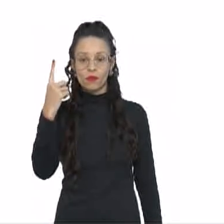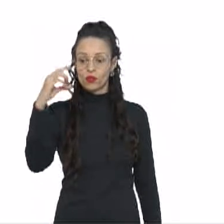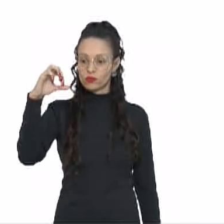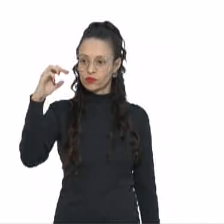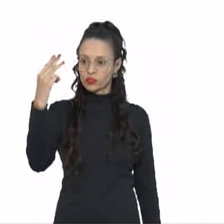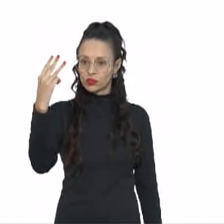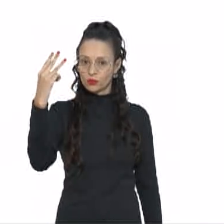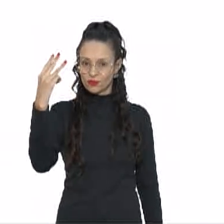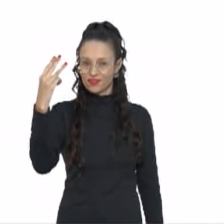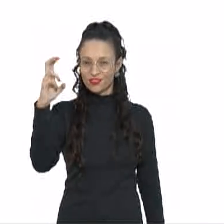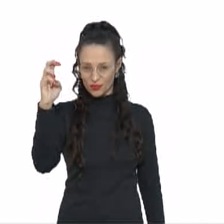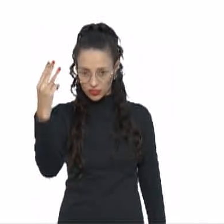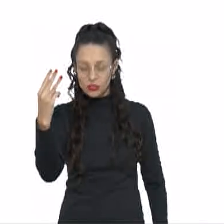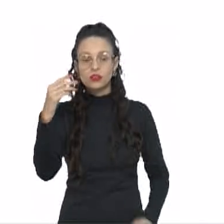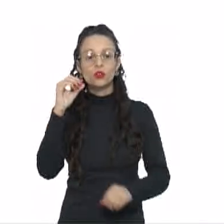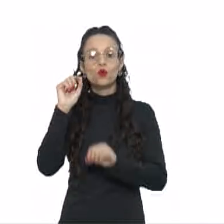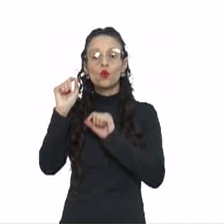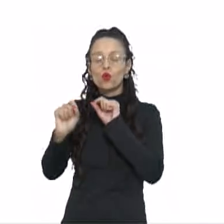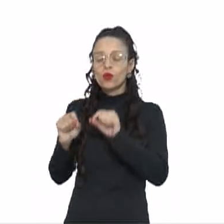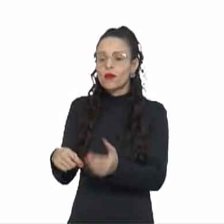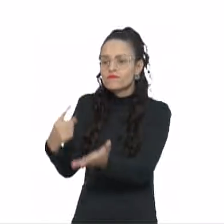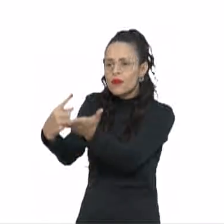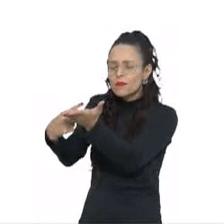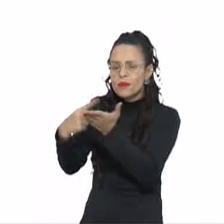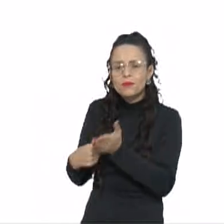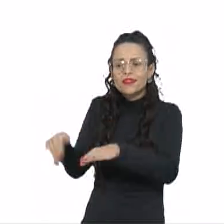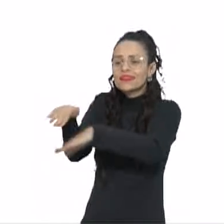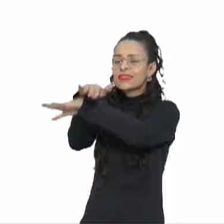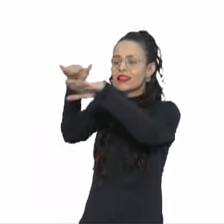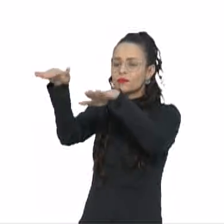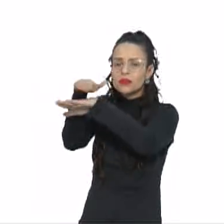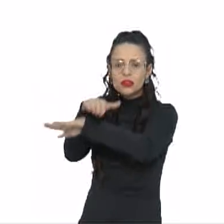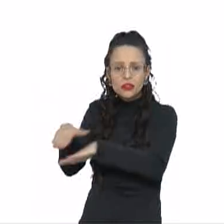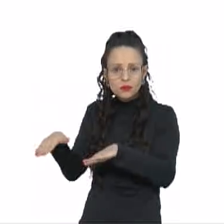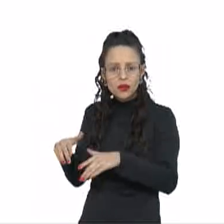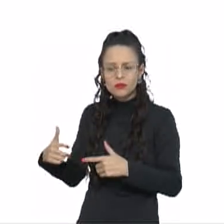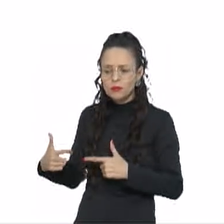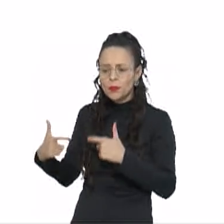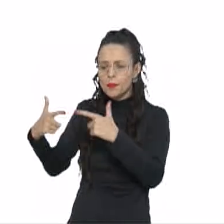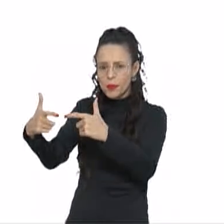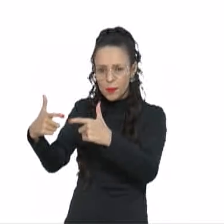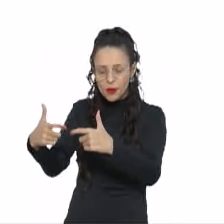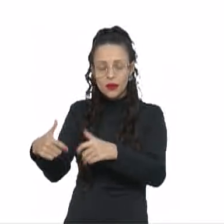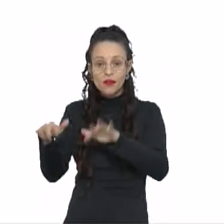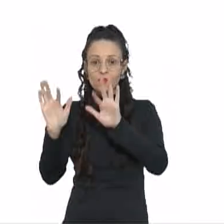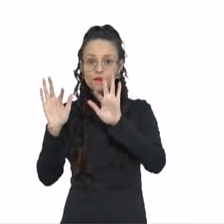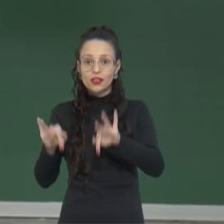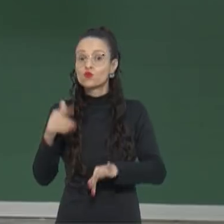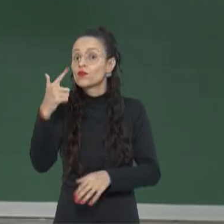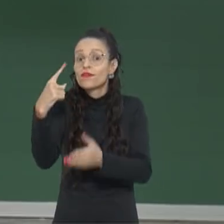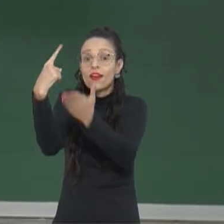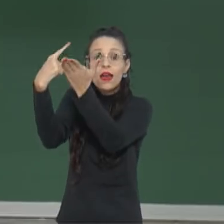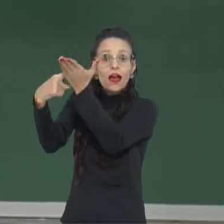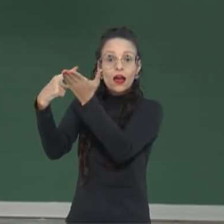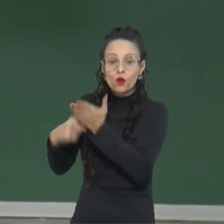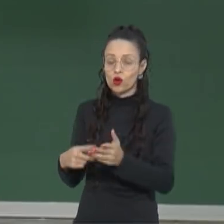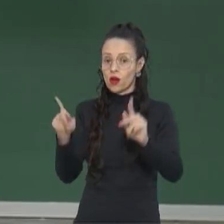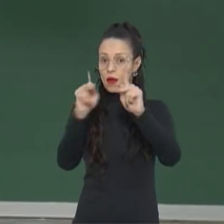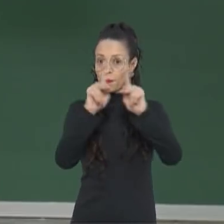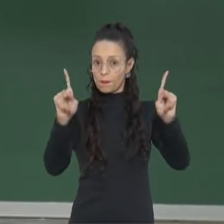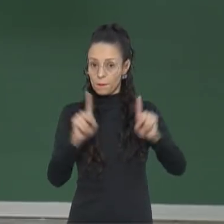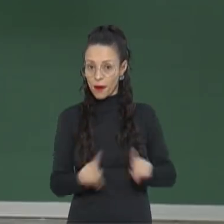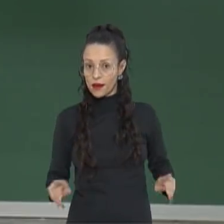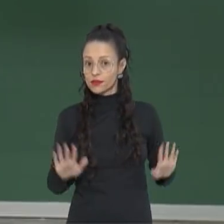foi negociado um cessar-fogo que pôs fim aos combates. Não houve um acordo de paz, houve